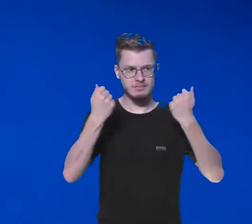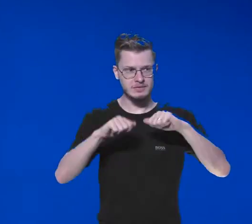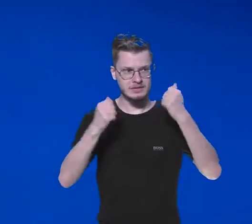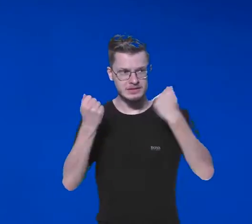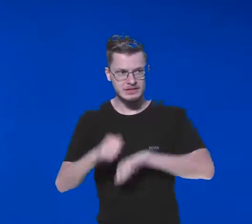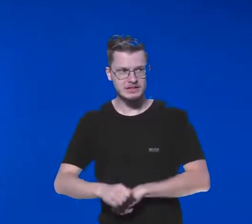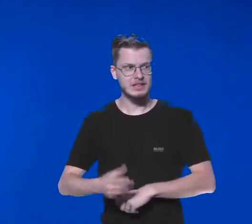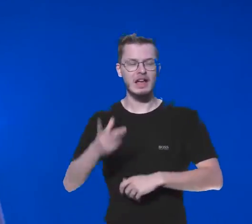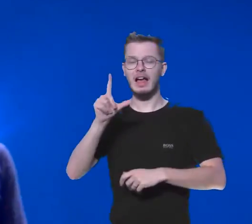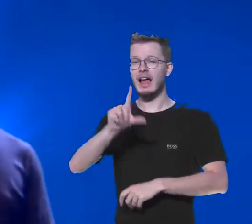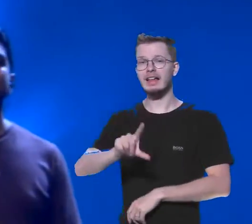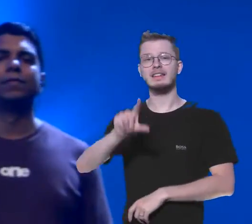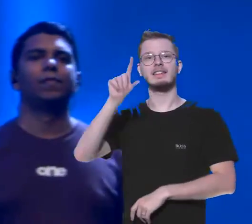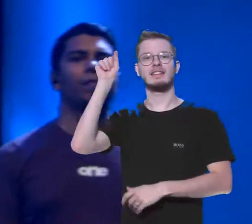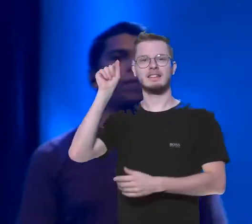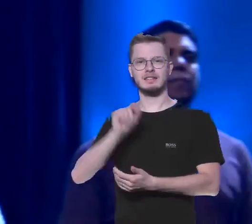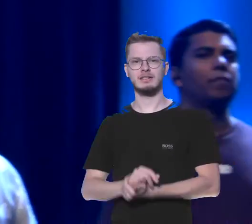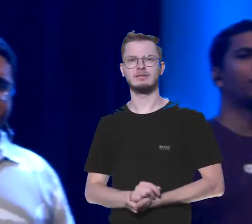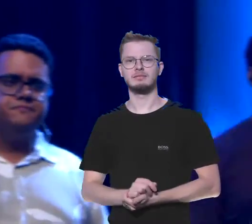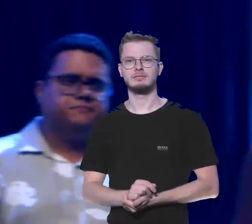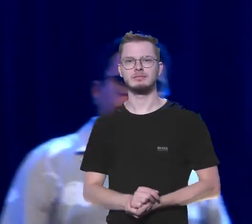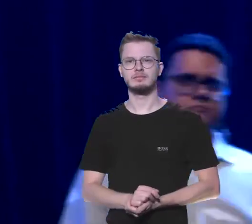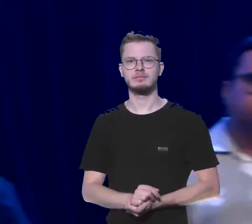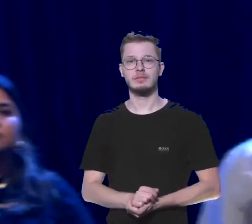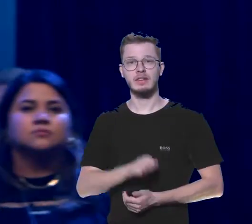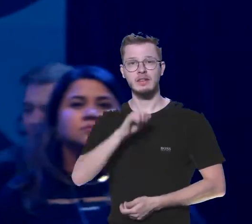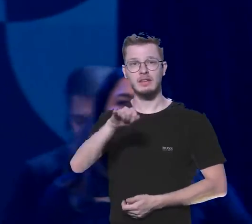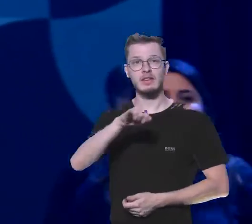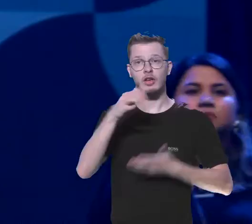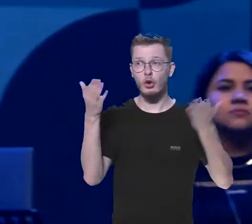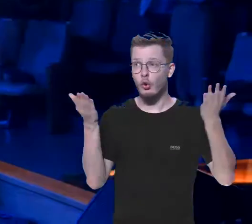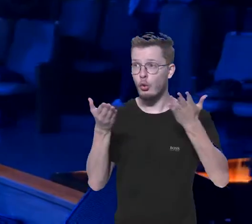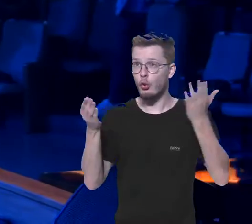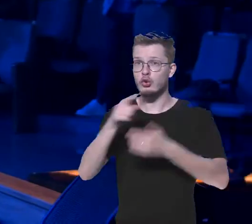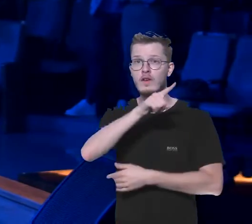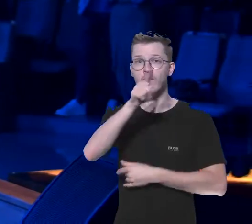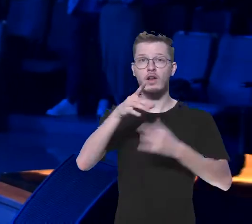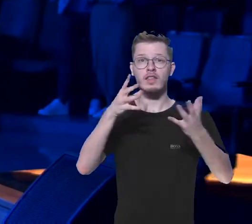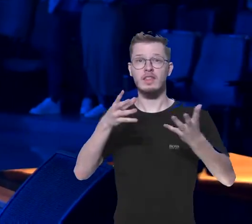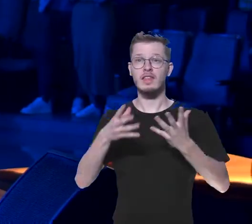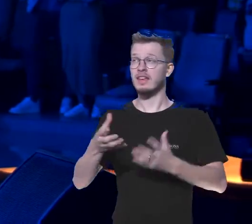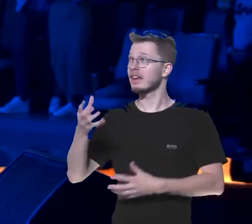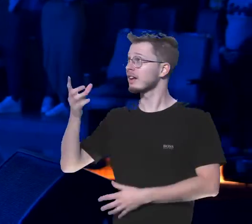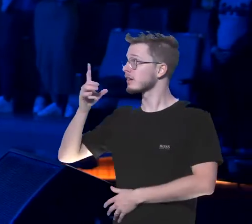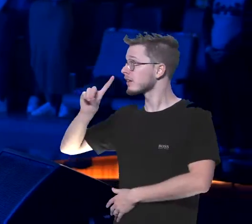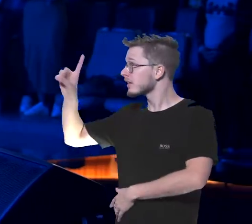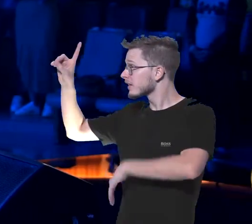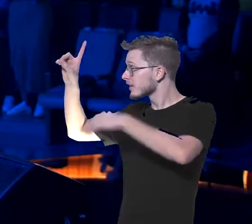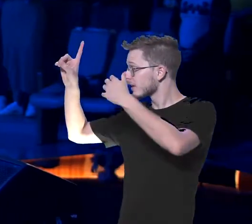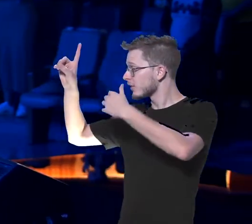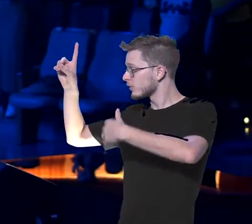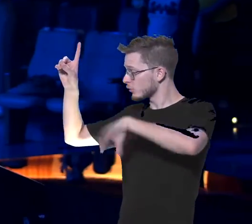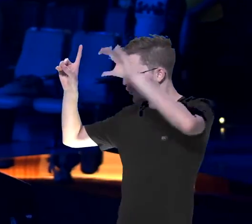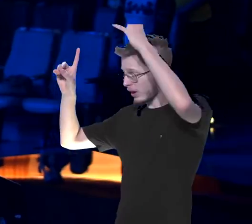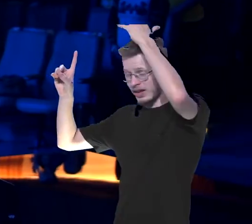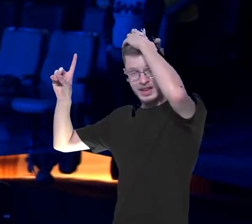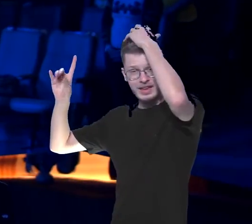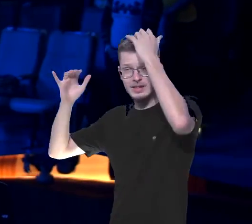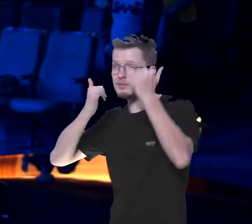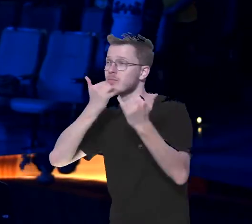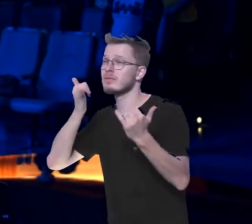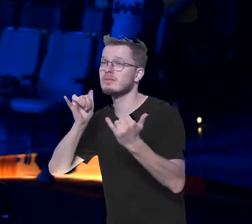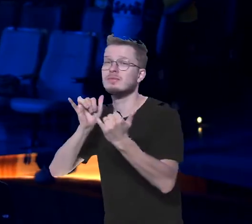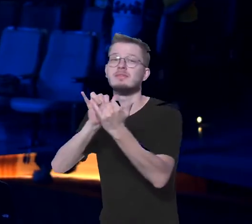teu perdão. E se hoje você quer receber esse perdão, o perdão do Rei, de uma dívida muito maior do que a dívida que